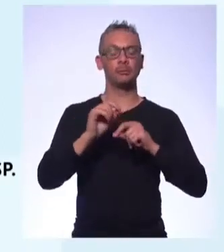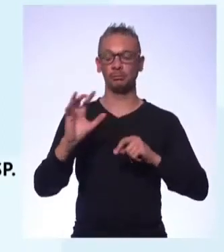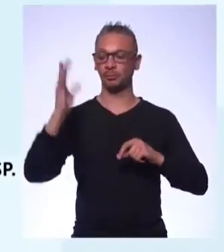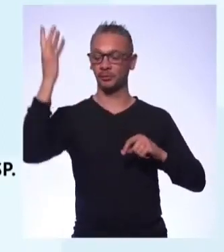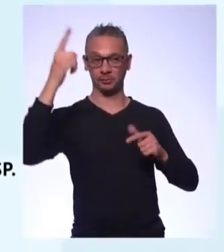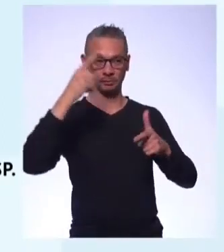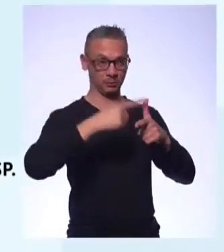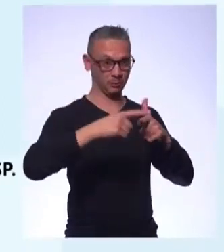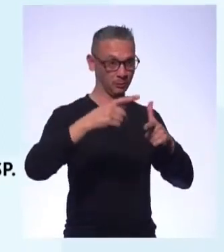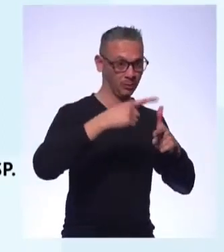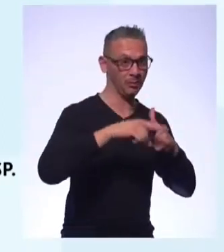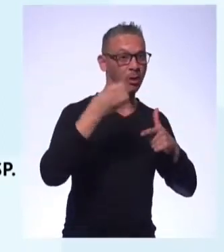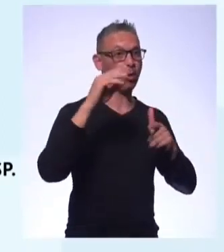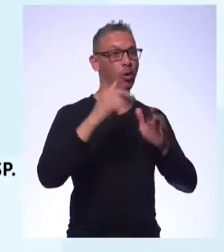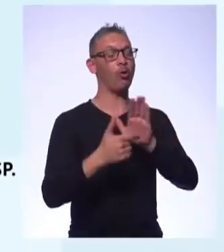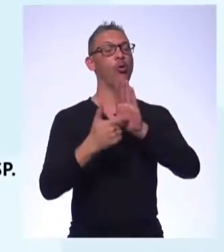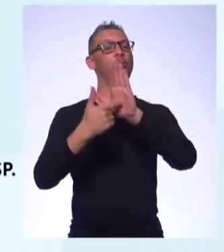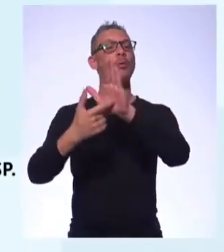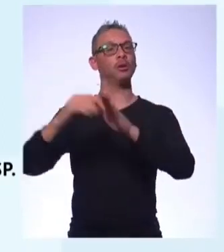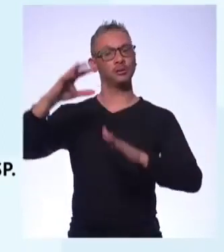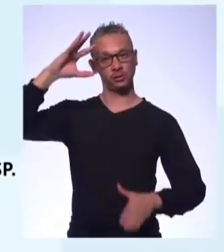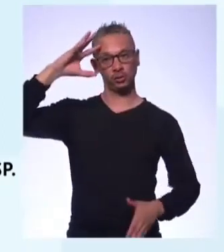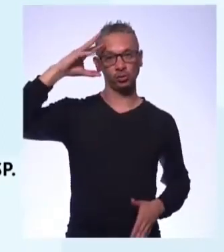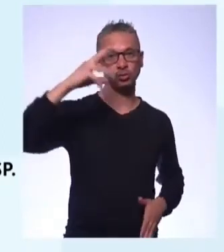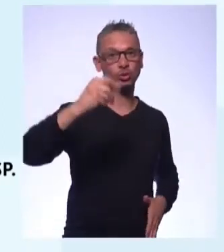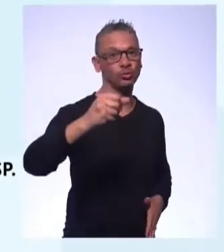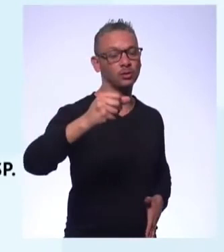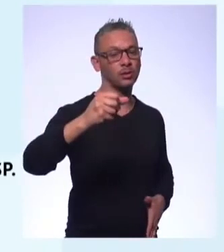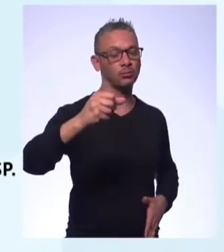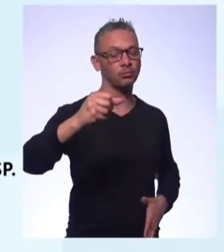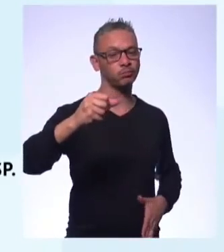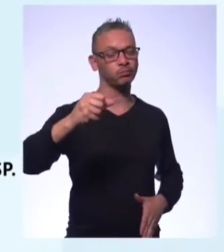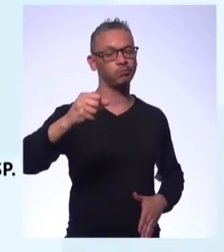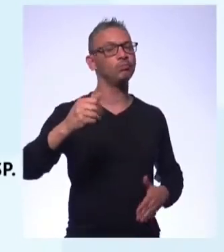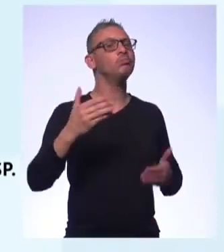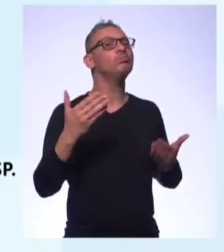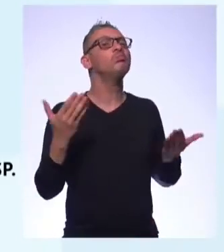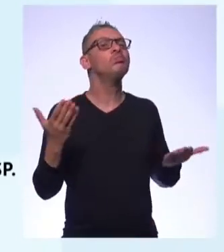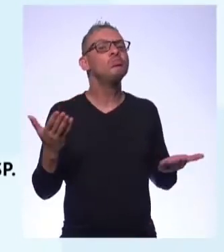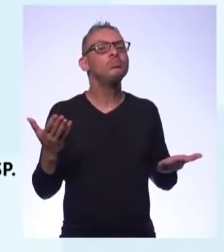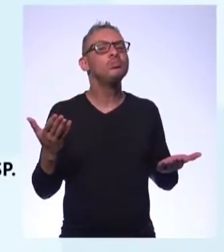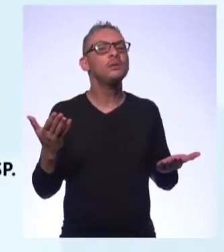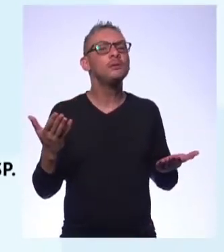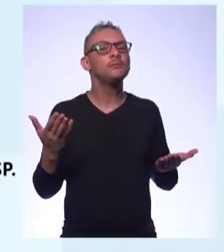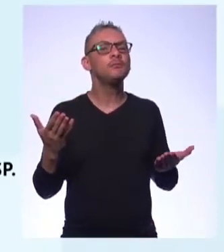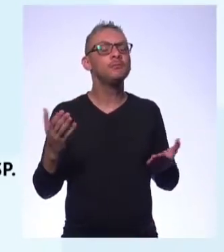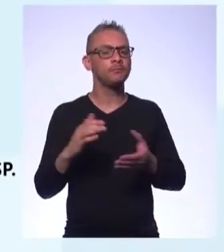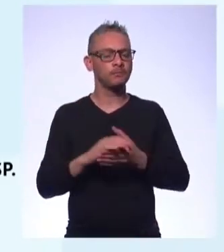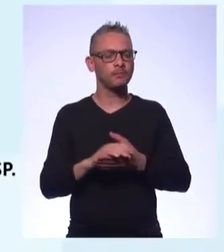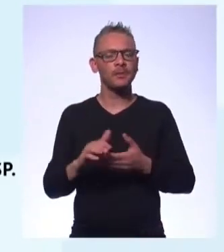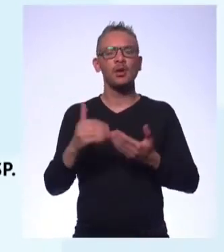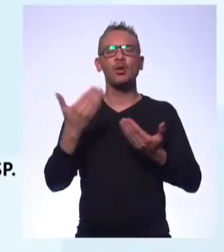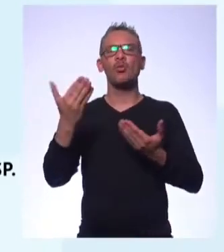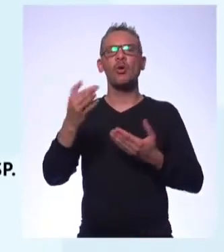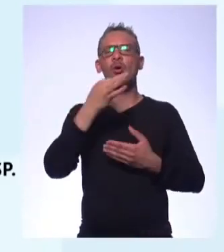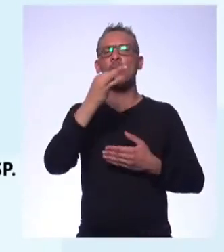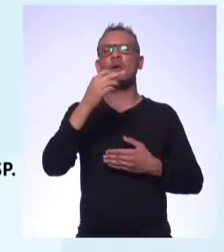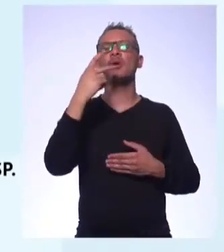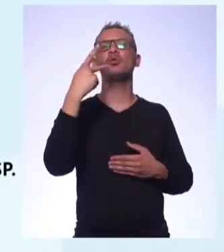ou ele indica soluções para um determinado problema, hein? Qual ou